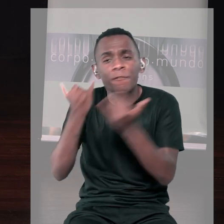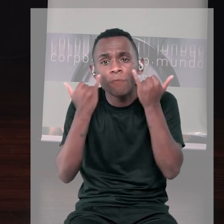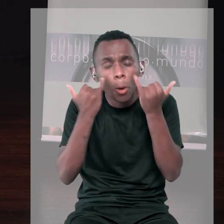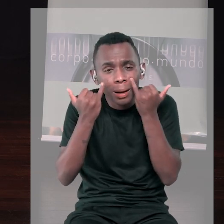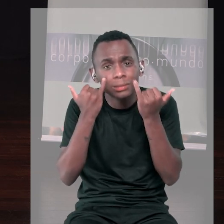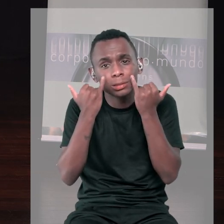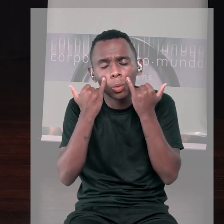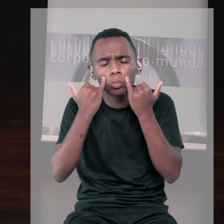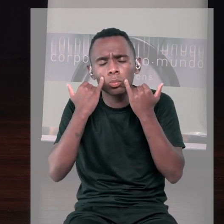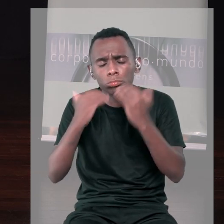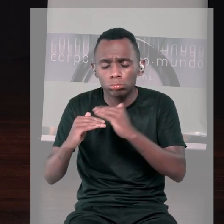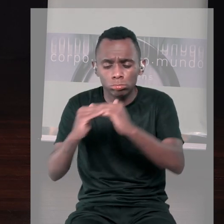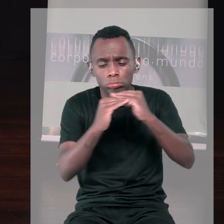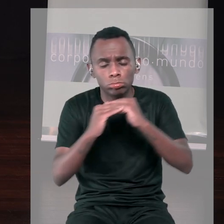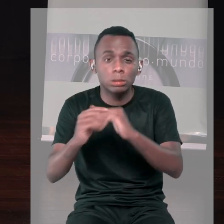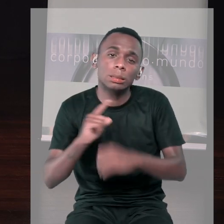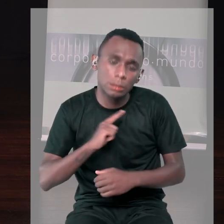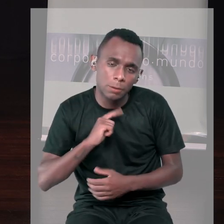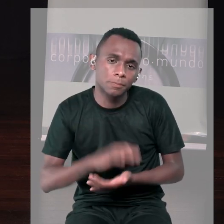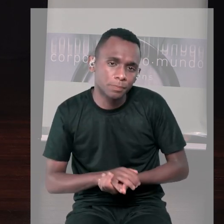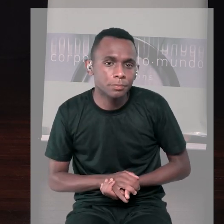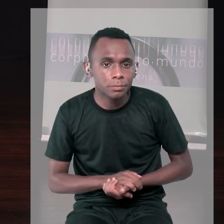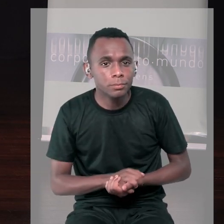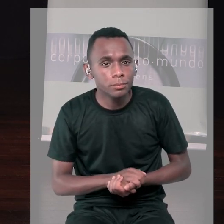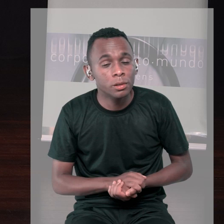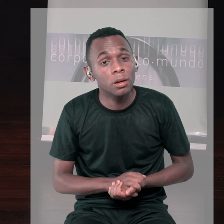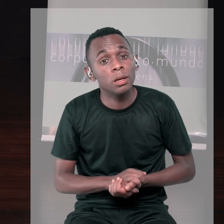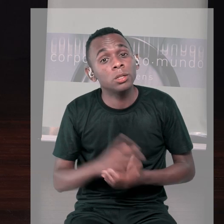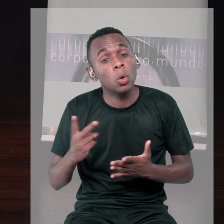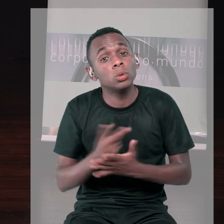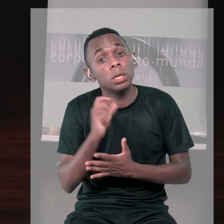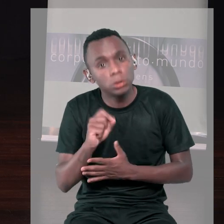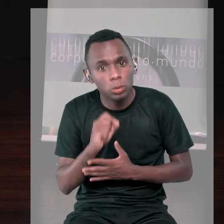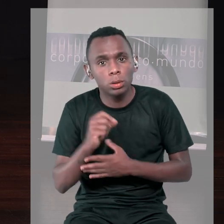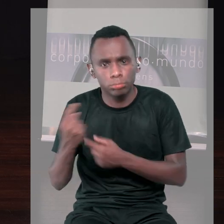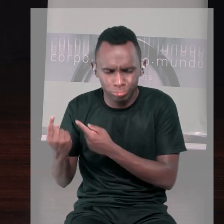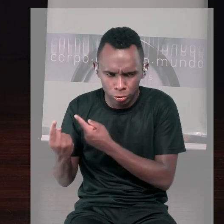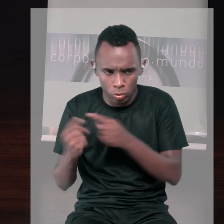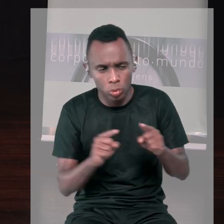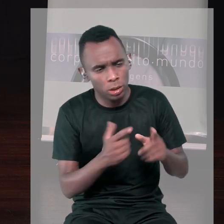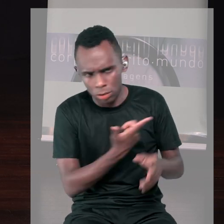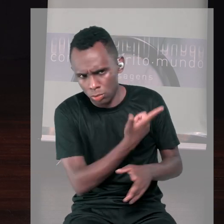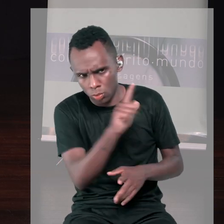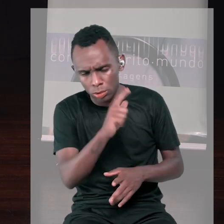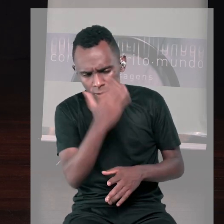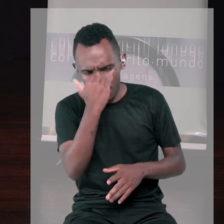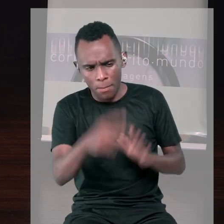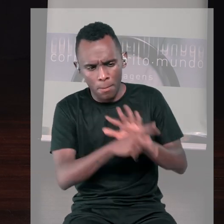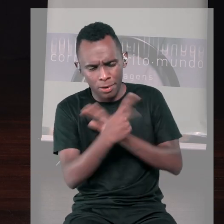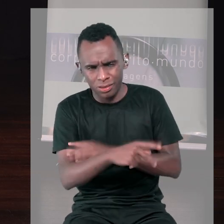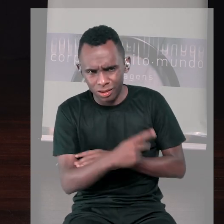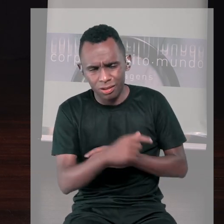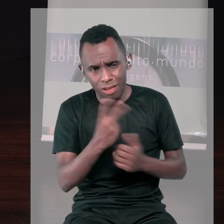certo equilíbrio. Então, isso faz com que, contrariamente à má fama do Clausewitz, né, do ponto de